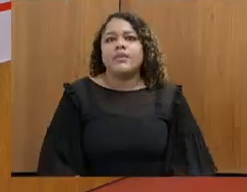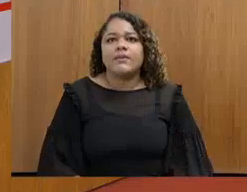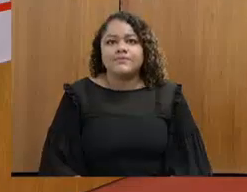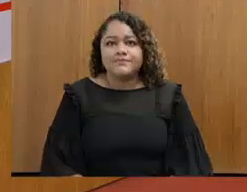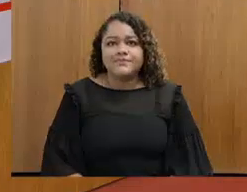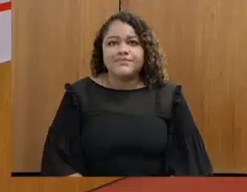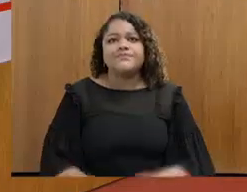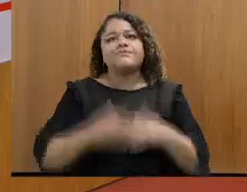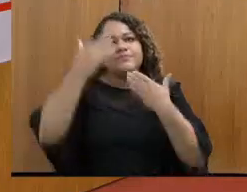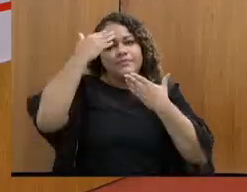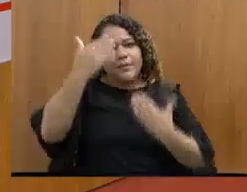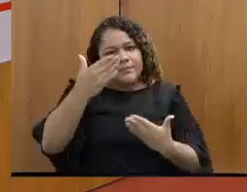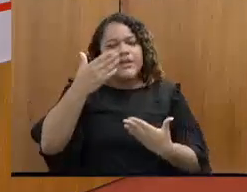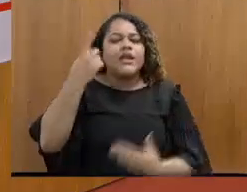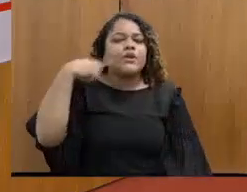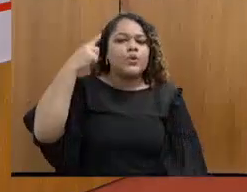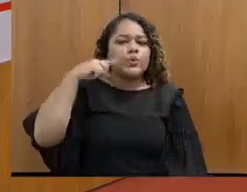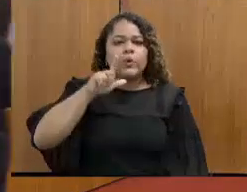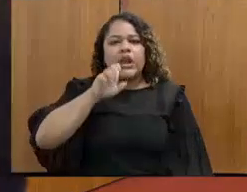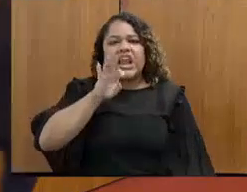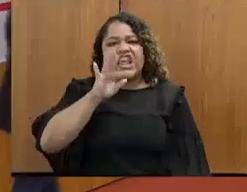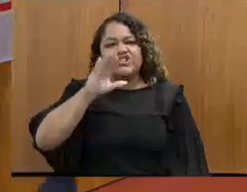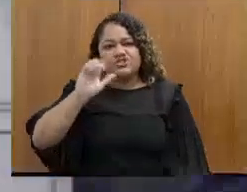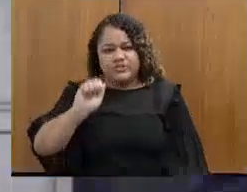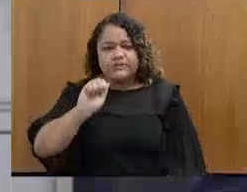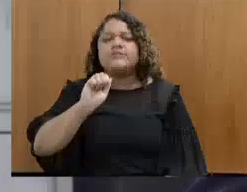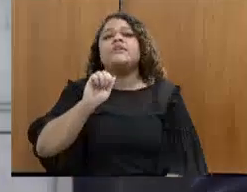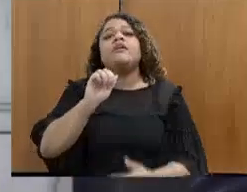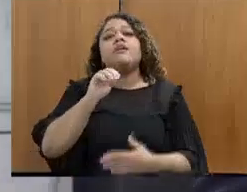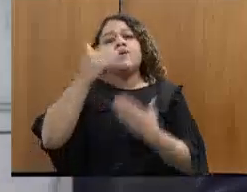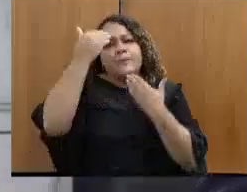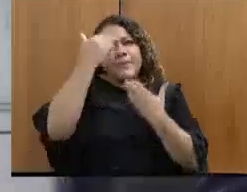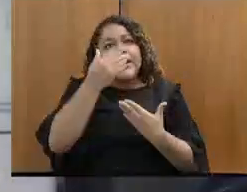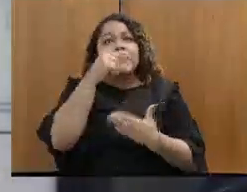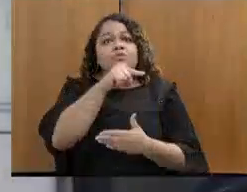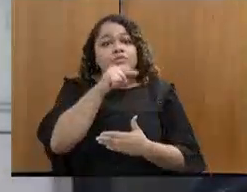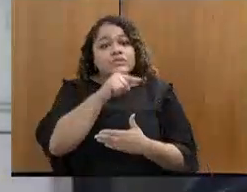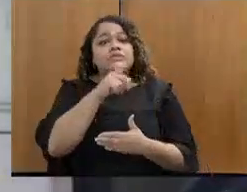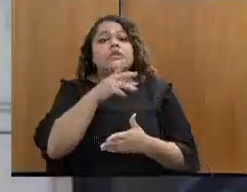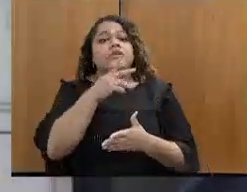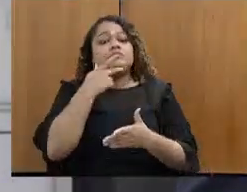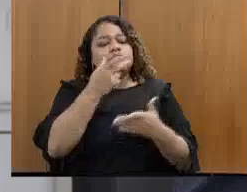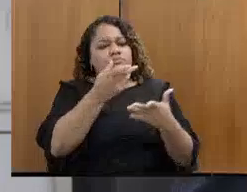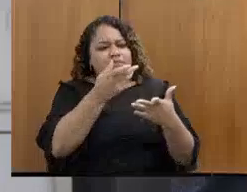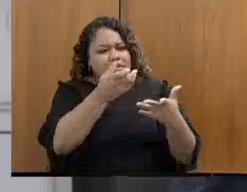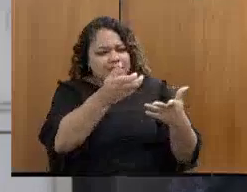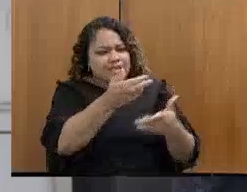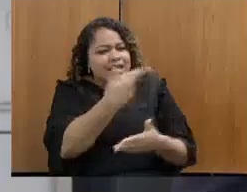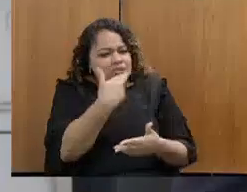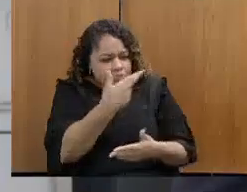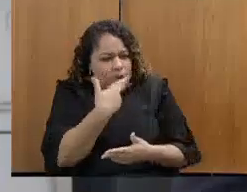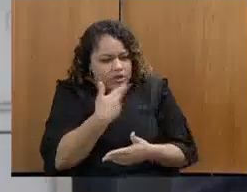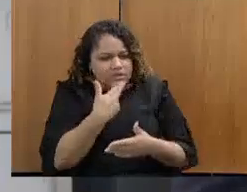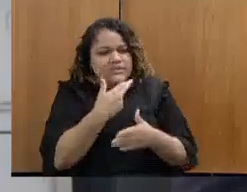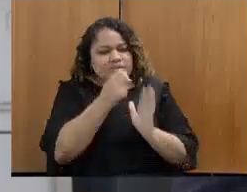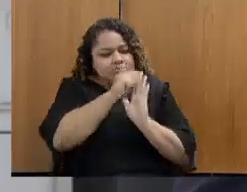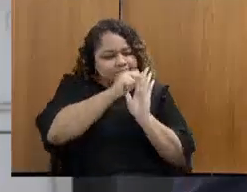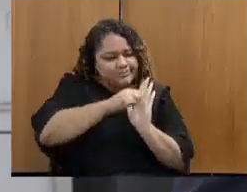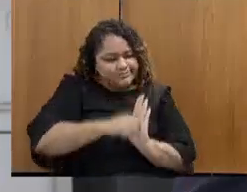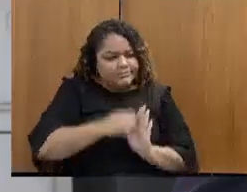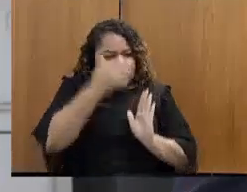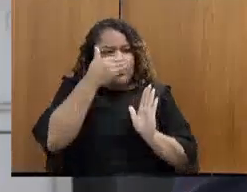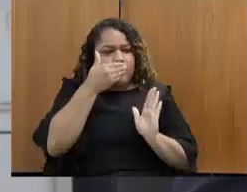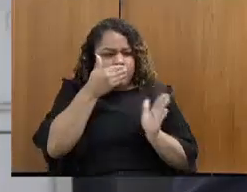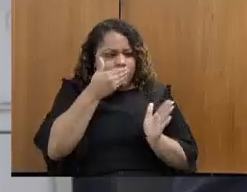Dra Letícia é bom que a gente possa encaminhar para Assembleia essas respostas por escrito que